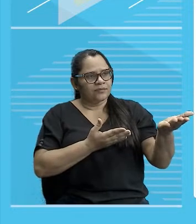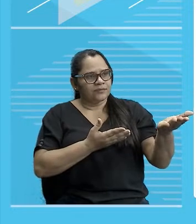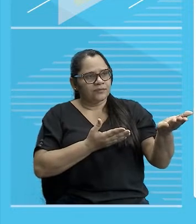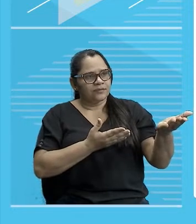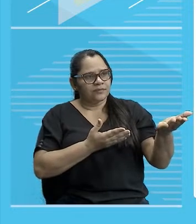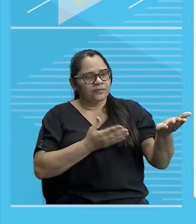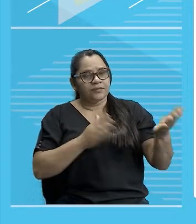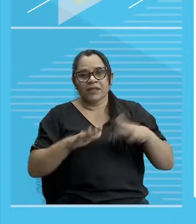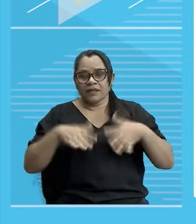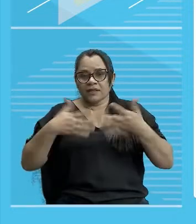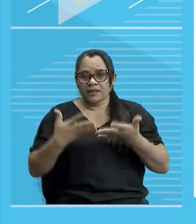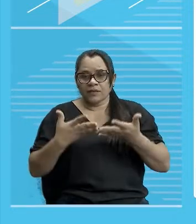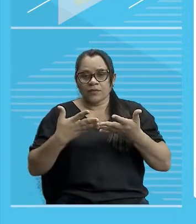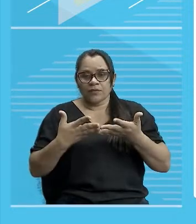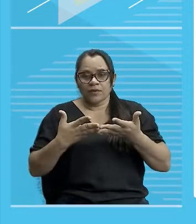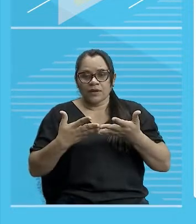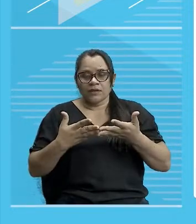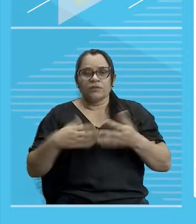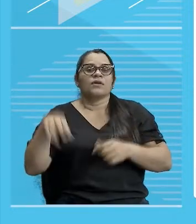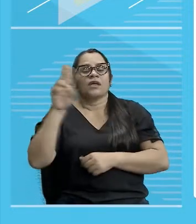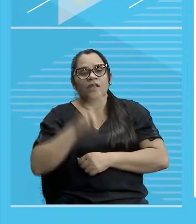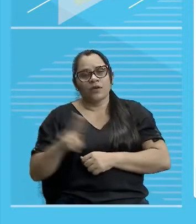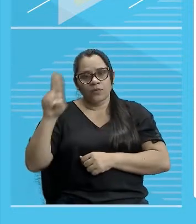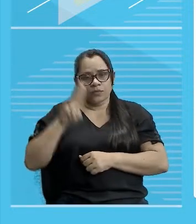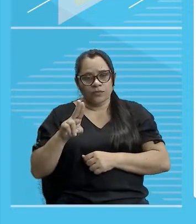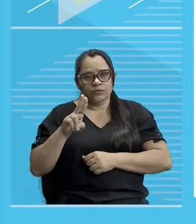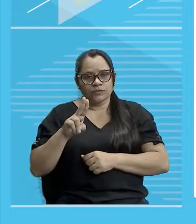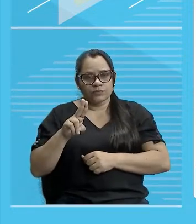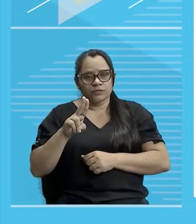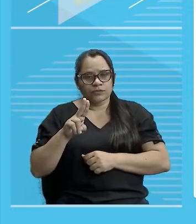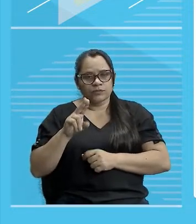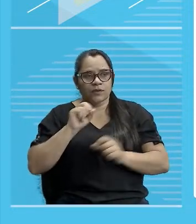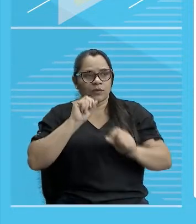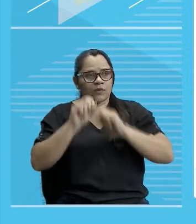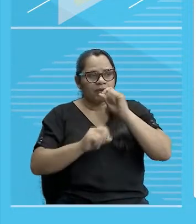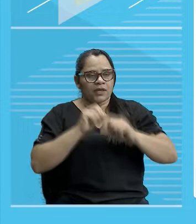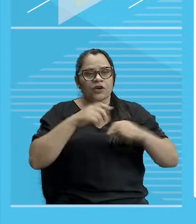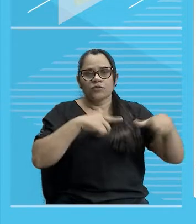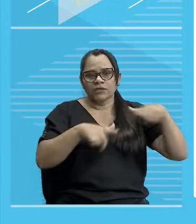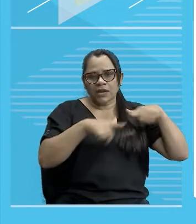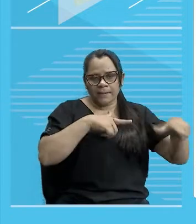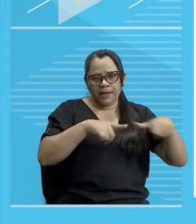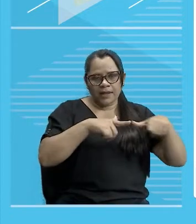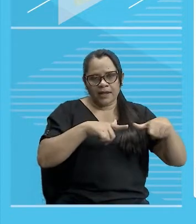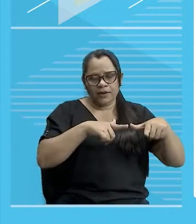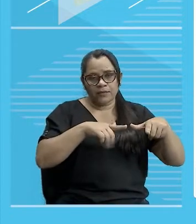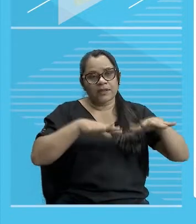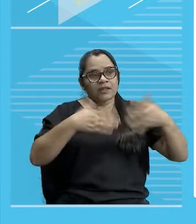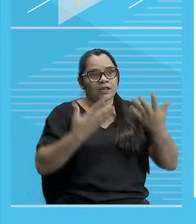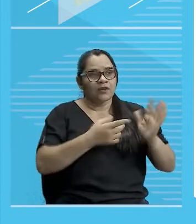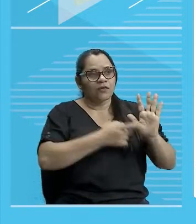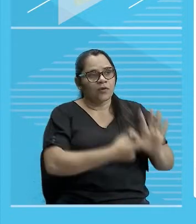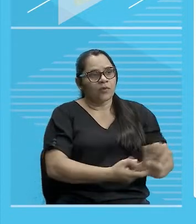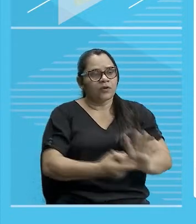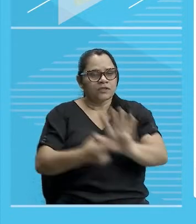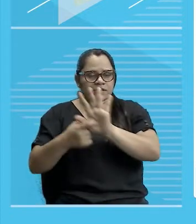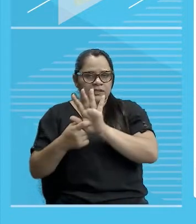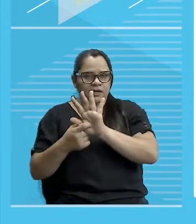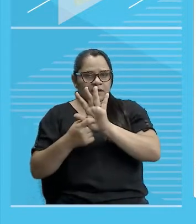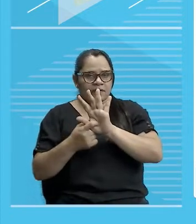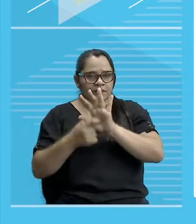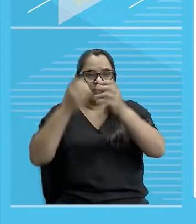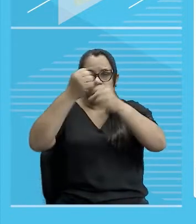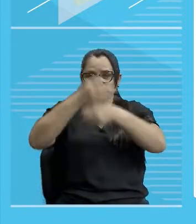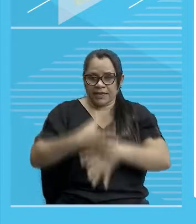então quando eu uso esses procedimentos eu posso apresentar aqui gente que eu já até expliquei numa aula anterior